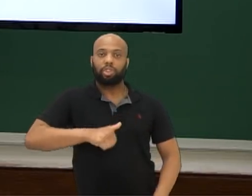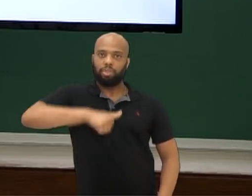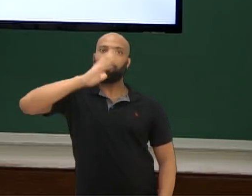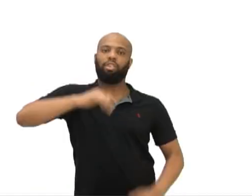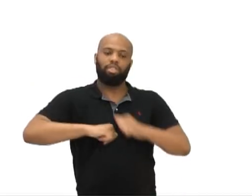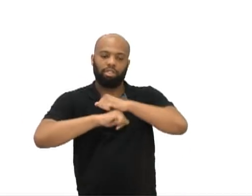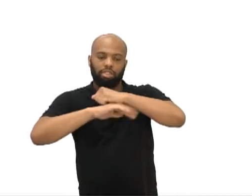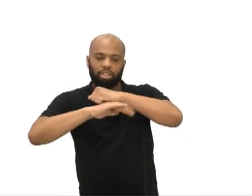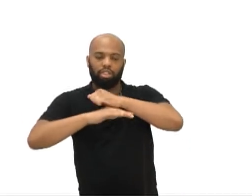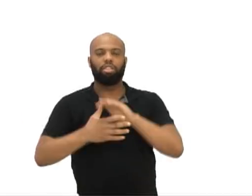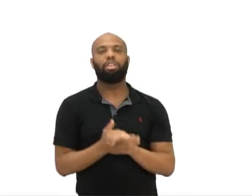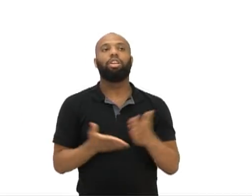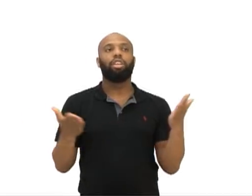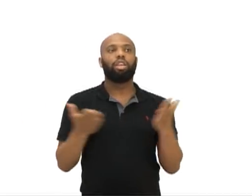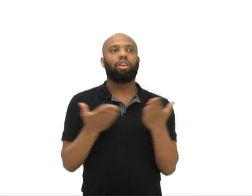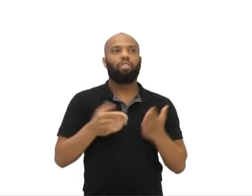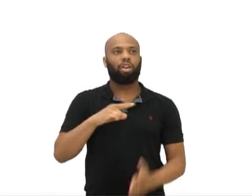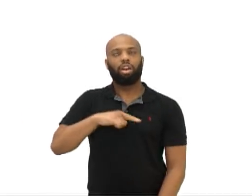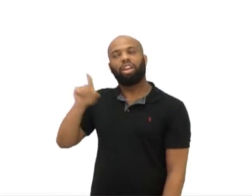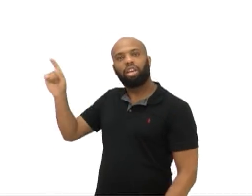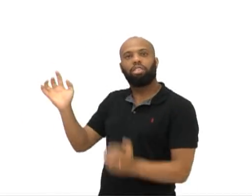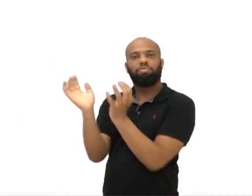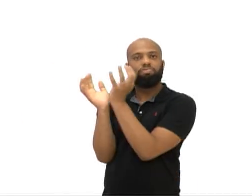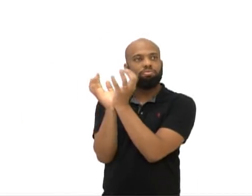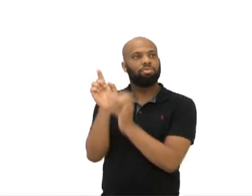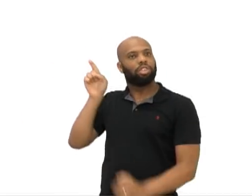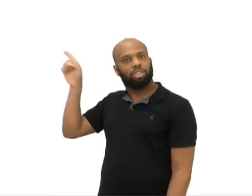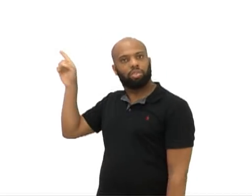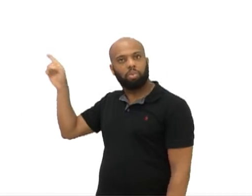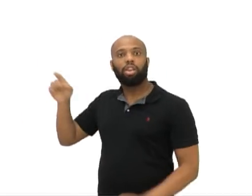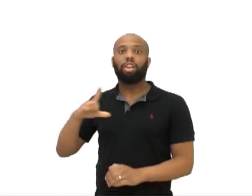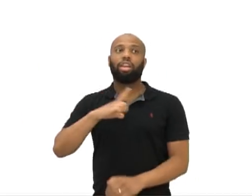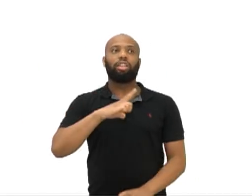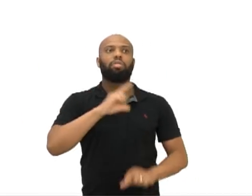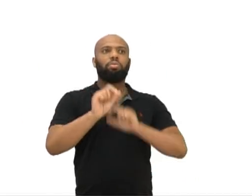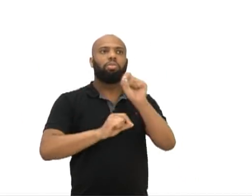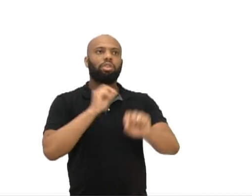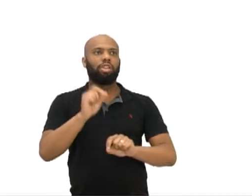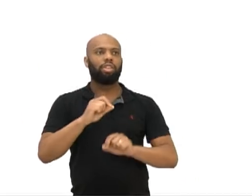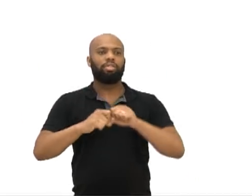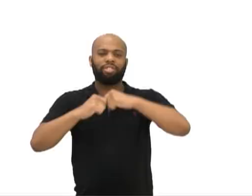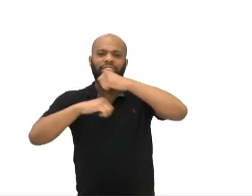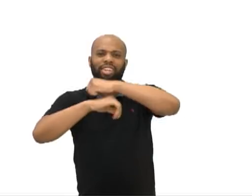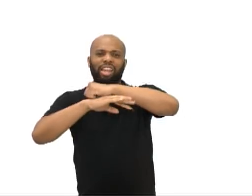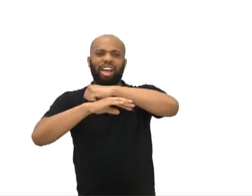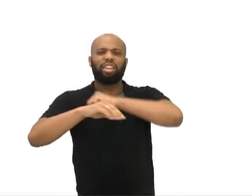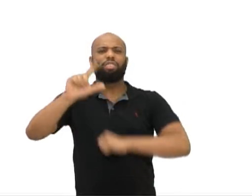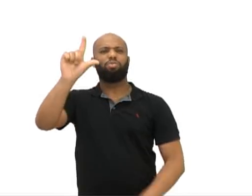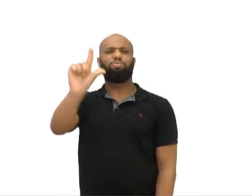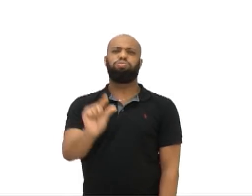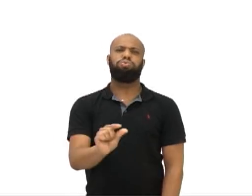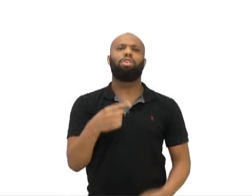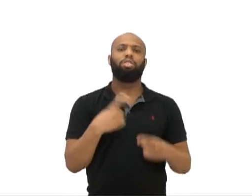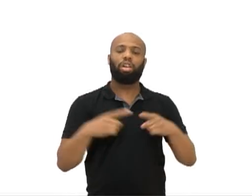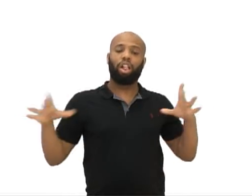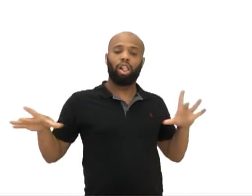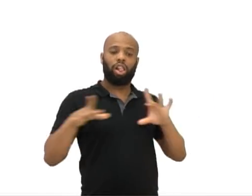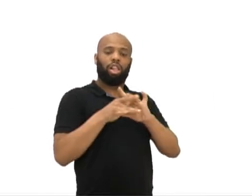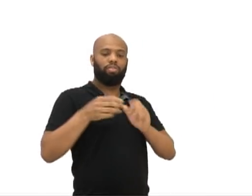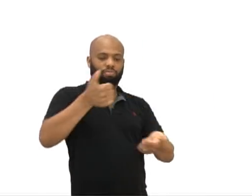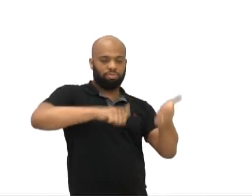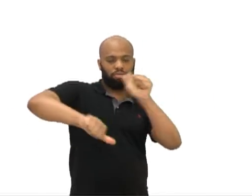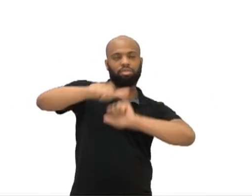tá? Dos hidrocarbonetos. Bom, os hidrocarbonetos possuem acidez baixíssima, tá bom? As ligações químicas